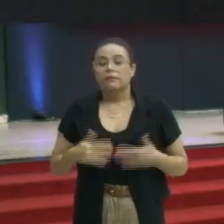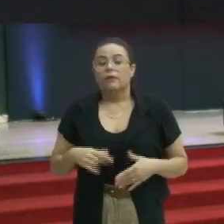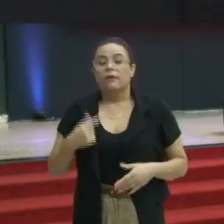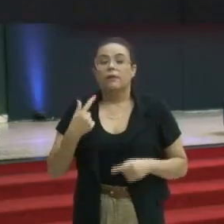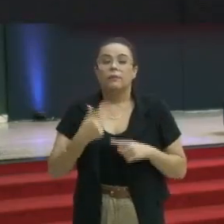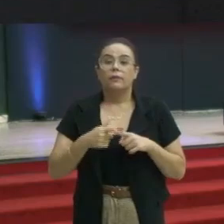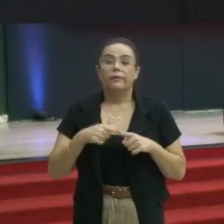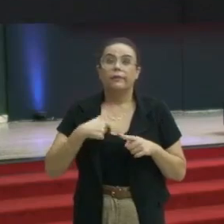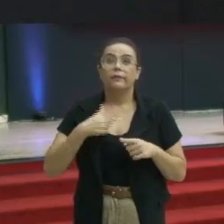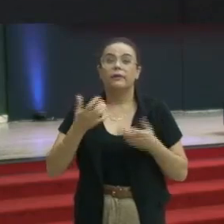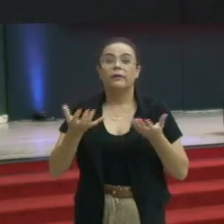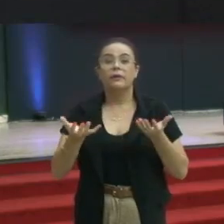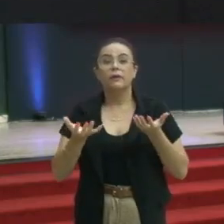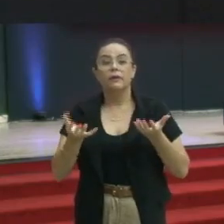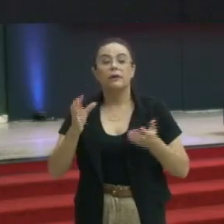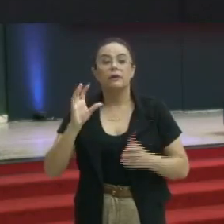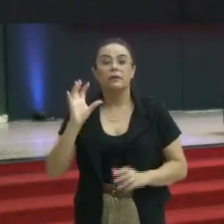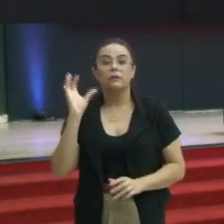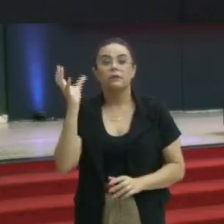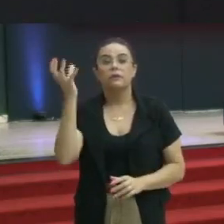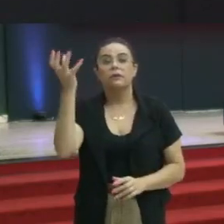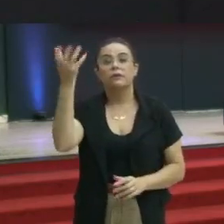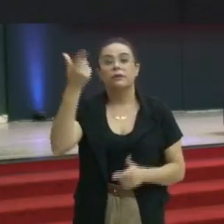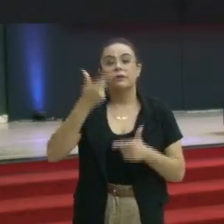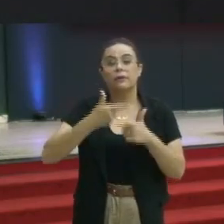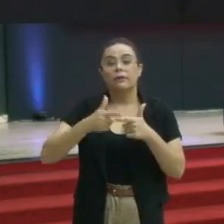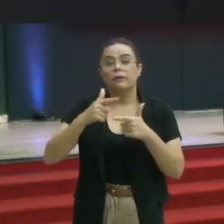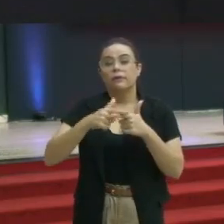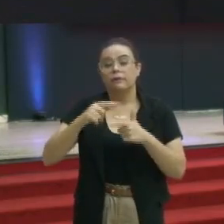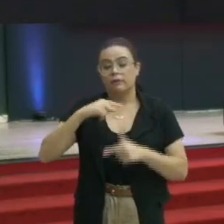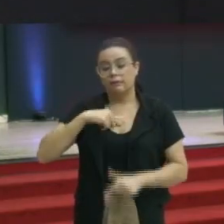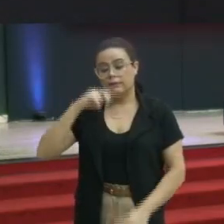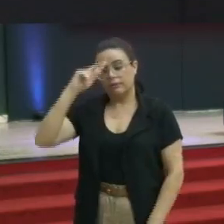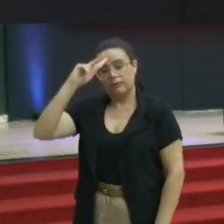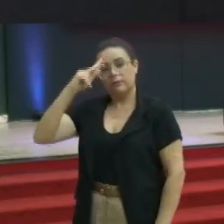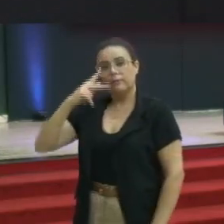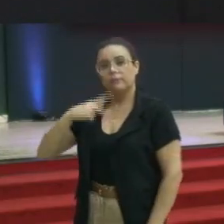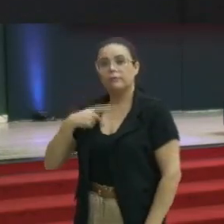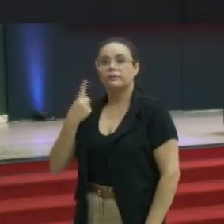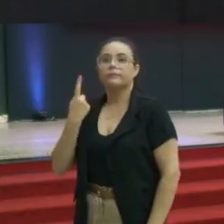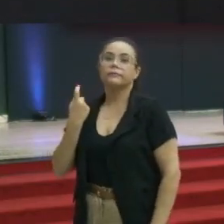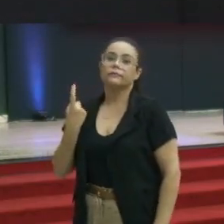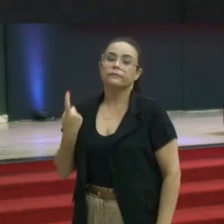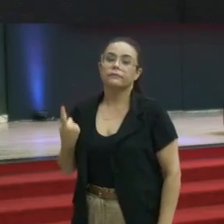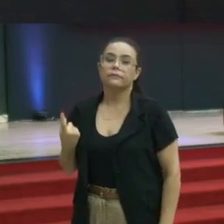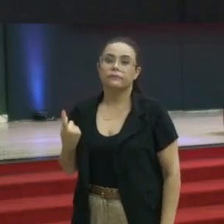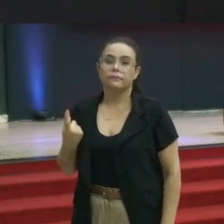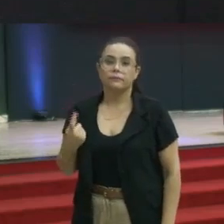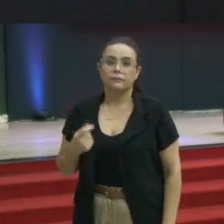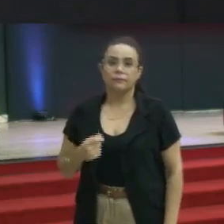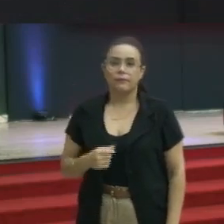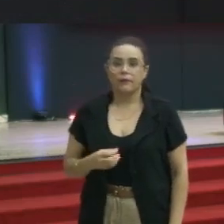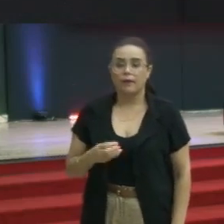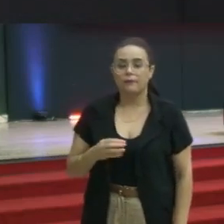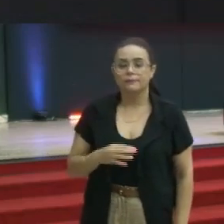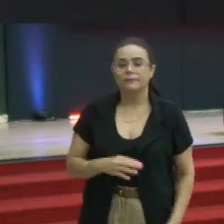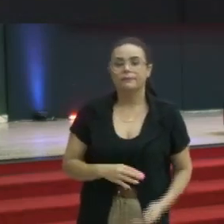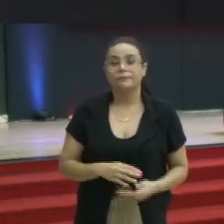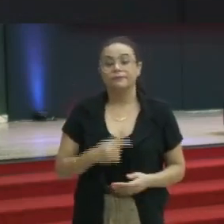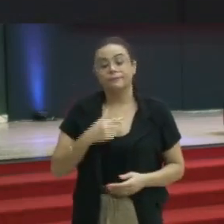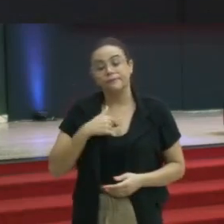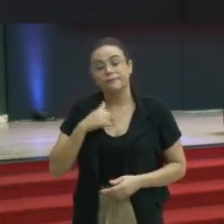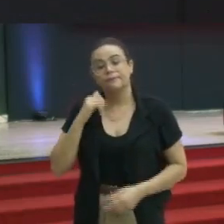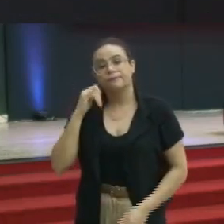tentando resolver o problema do meu jeito. Eu tenho uma palavra de Deus para